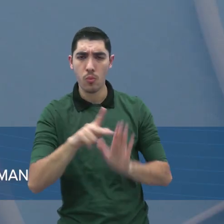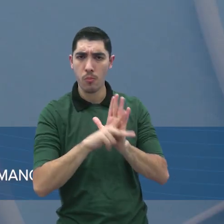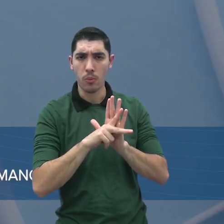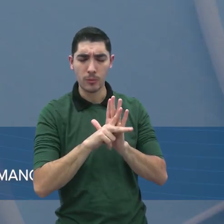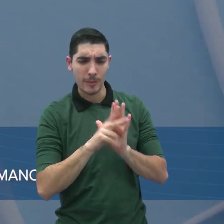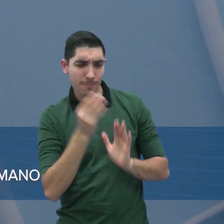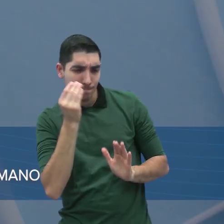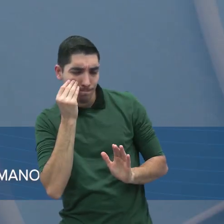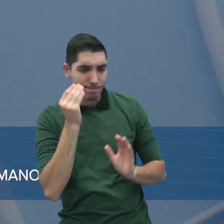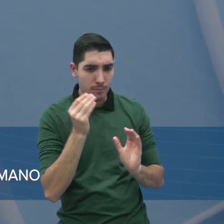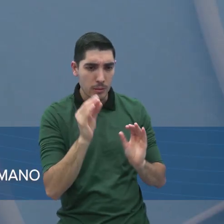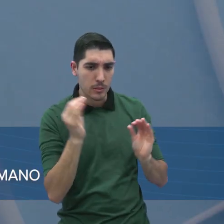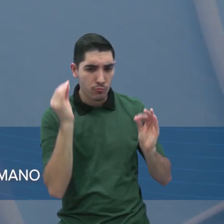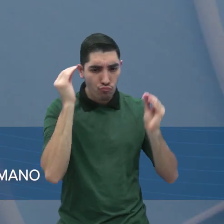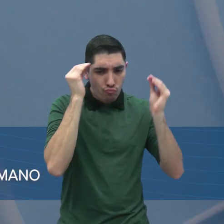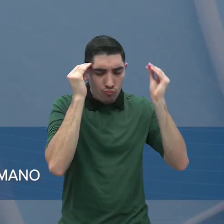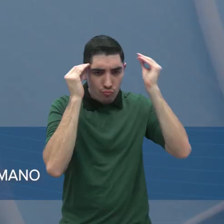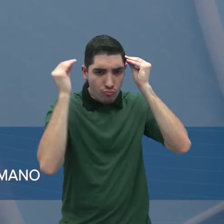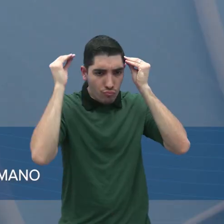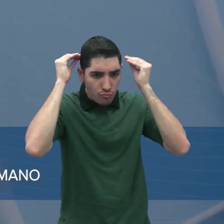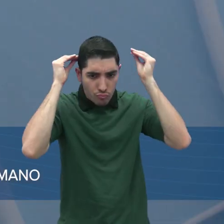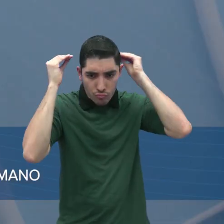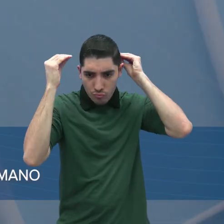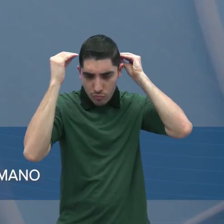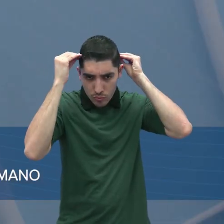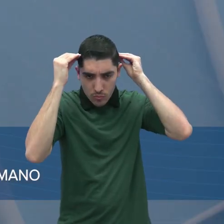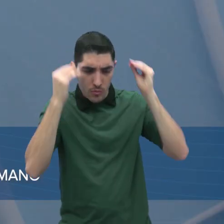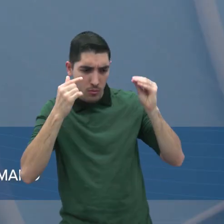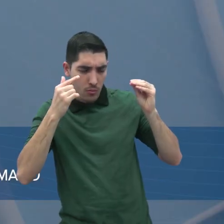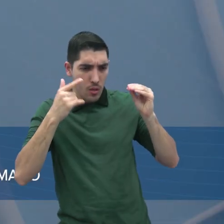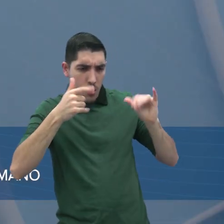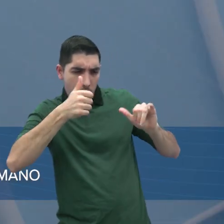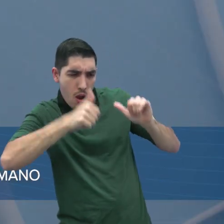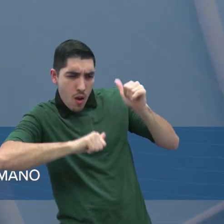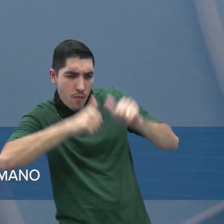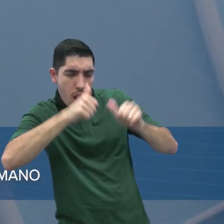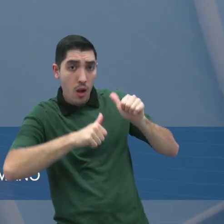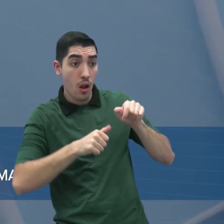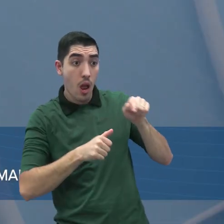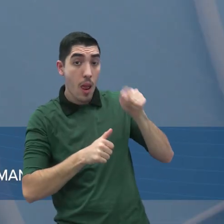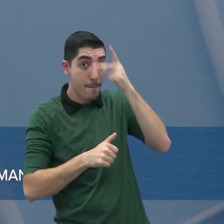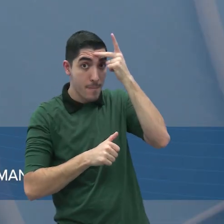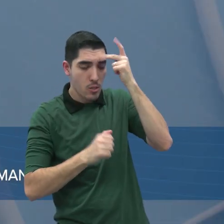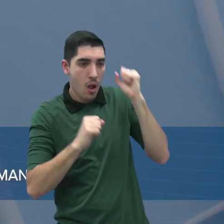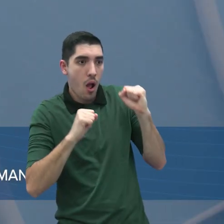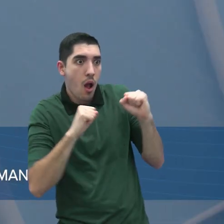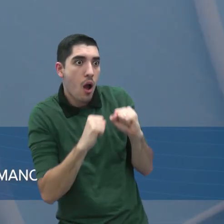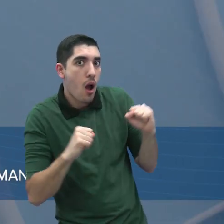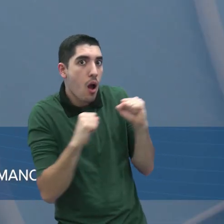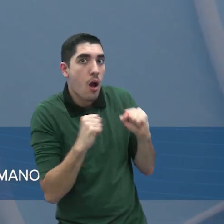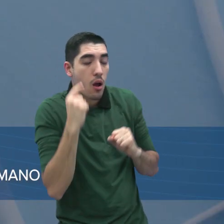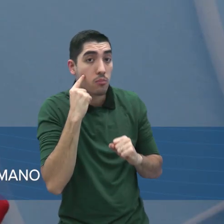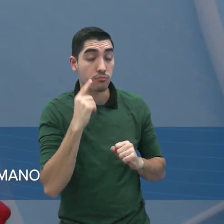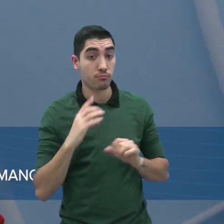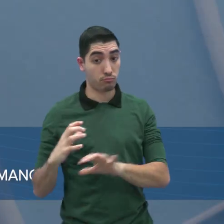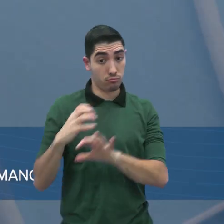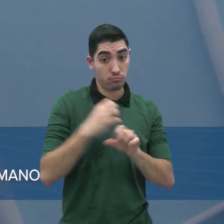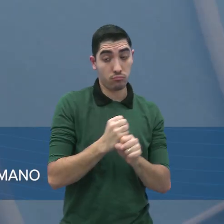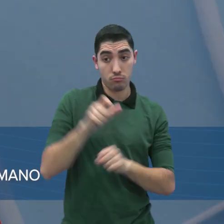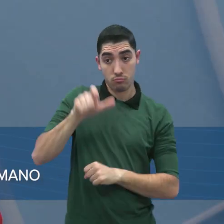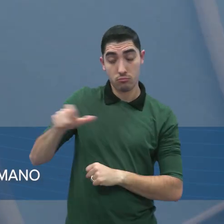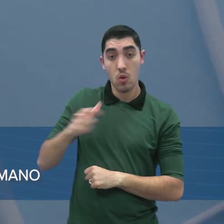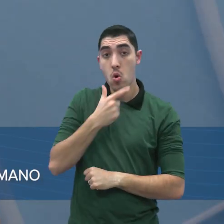tentar entender ali o cérebro humano quando experimenta o fanatismo. 43 homens